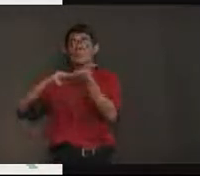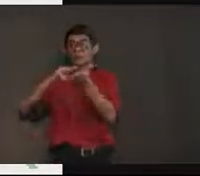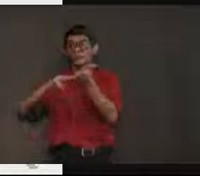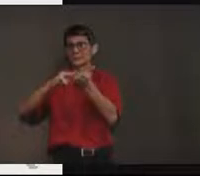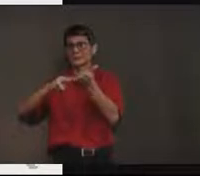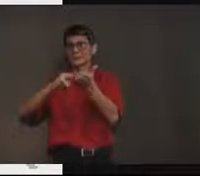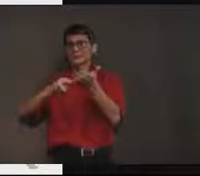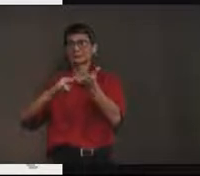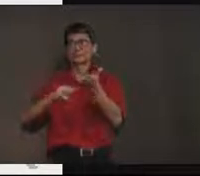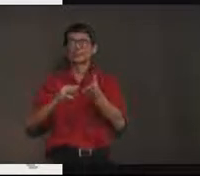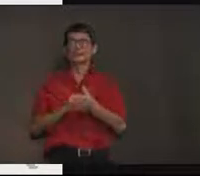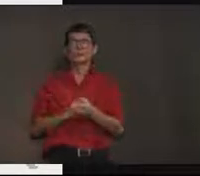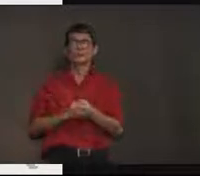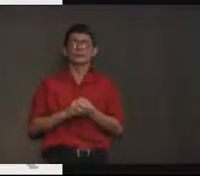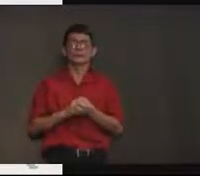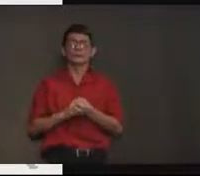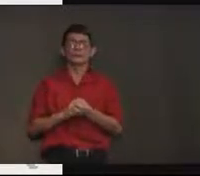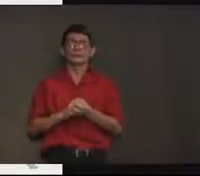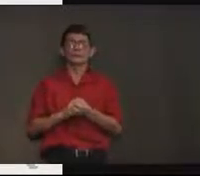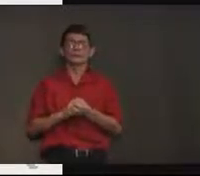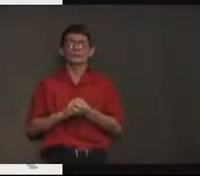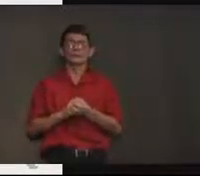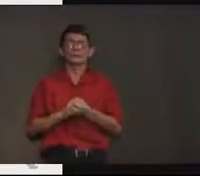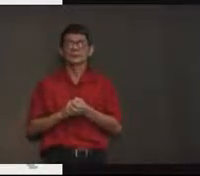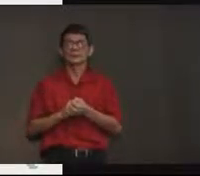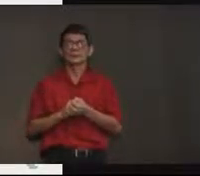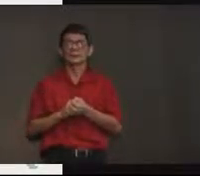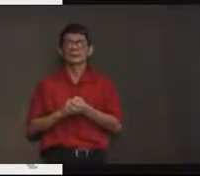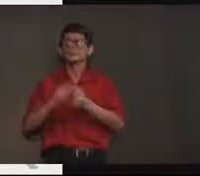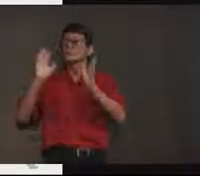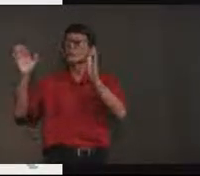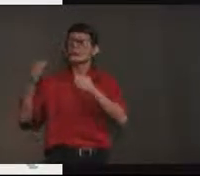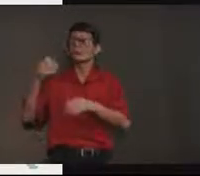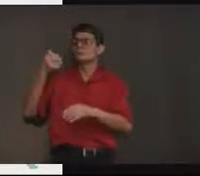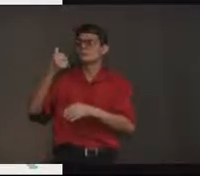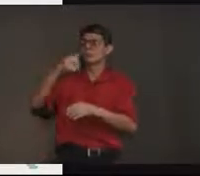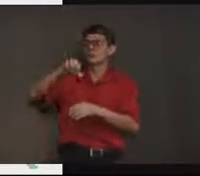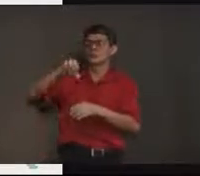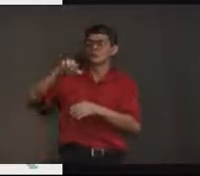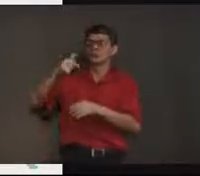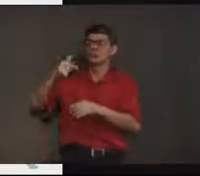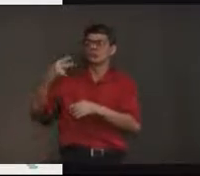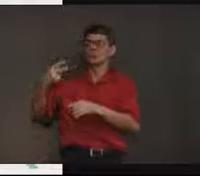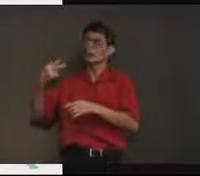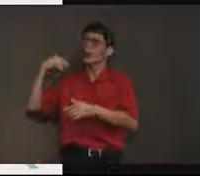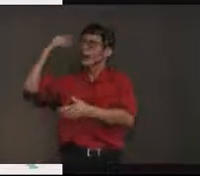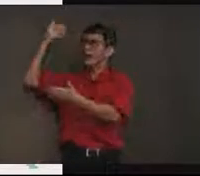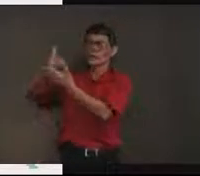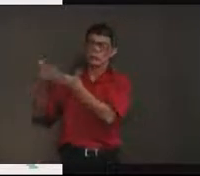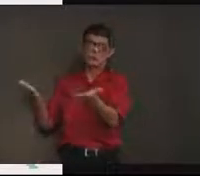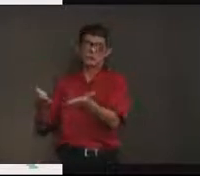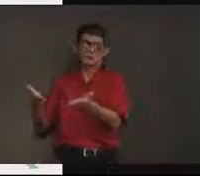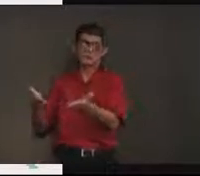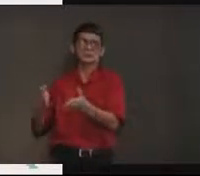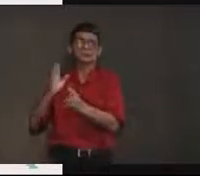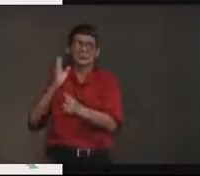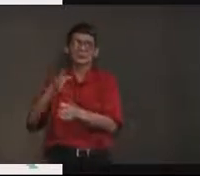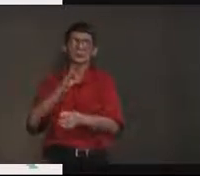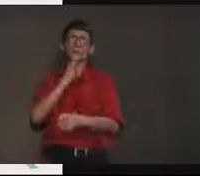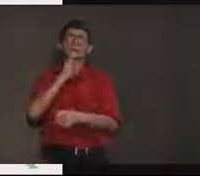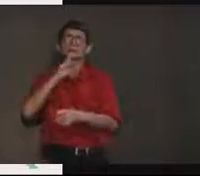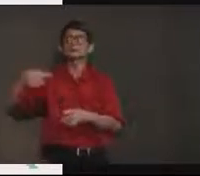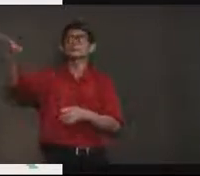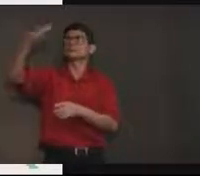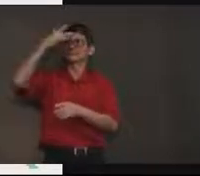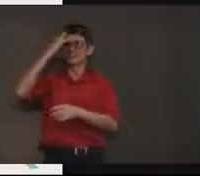que o agora já são clássicos porque tem 50 anos de exploração mas que são muito interessantes de entender